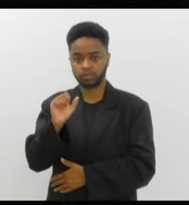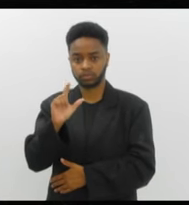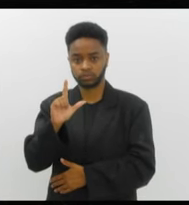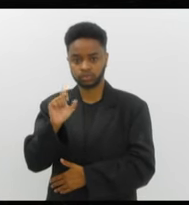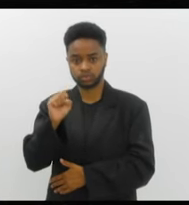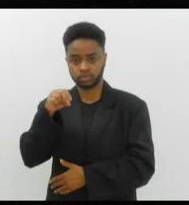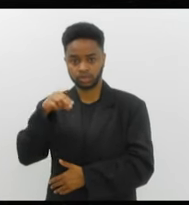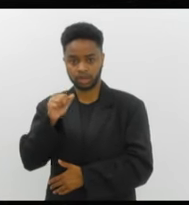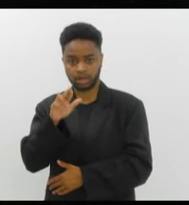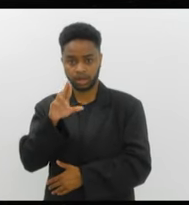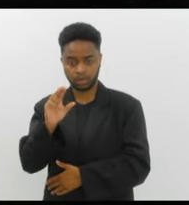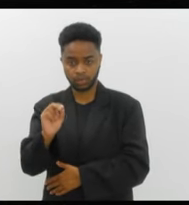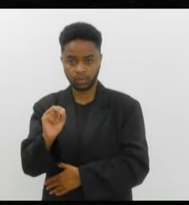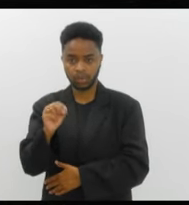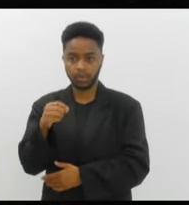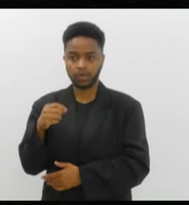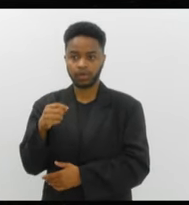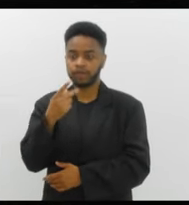de que encabeçávamos